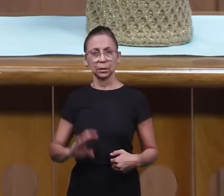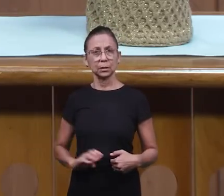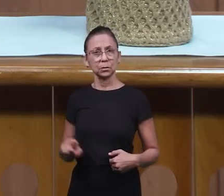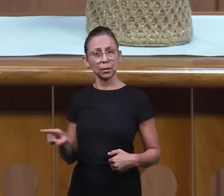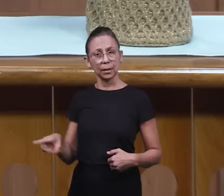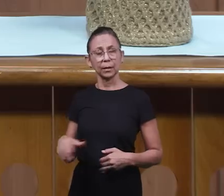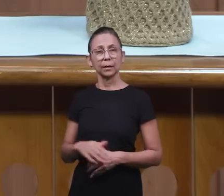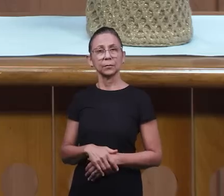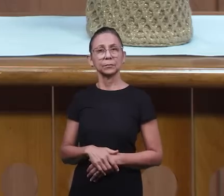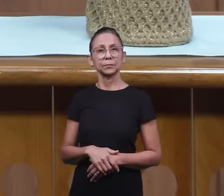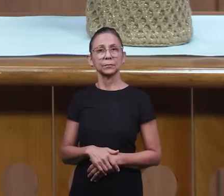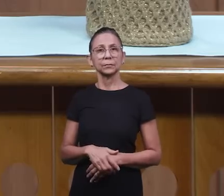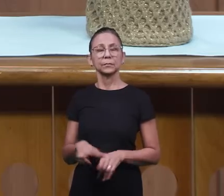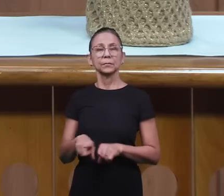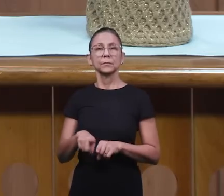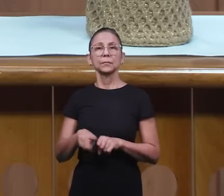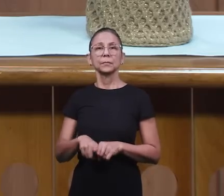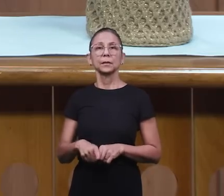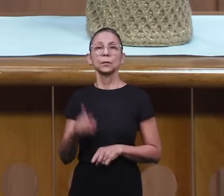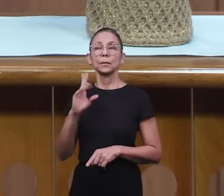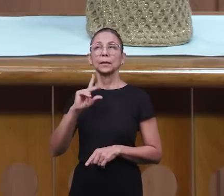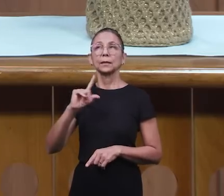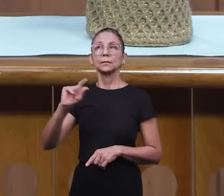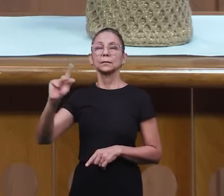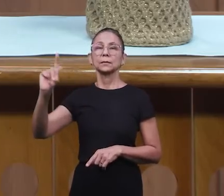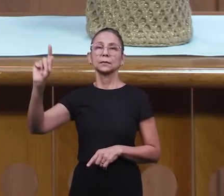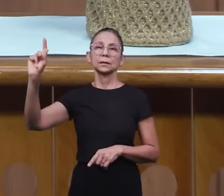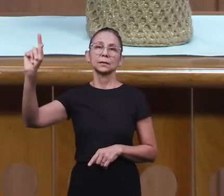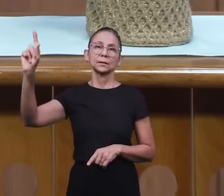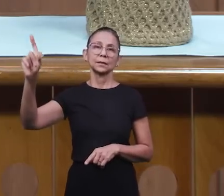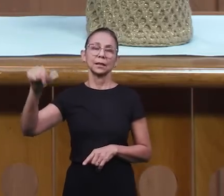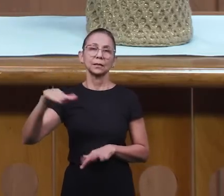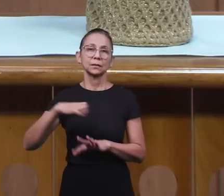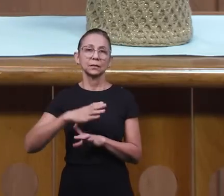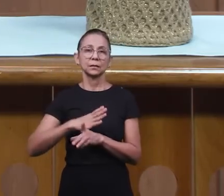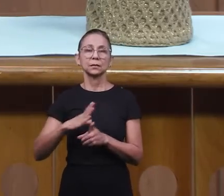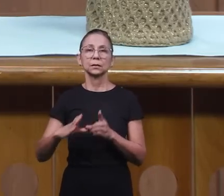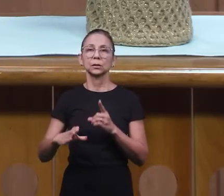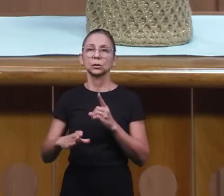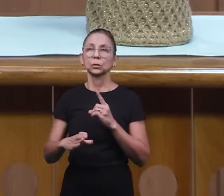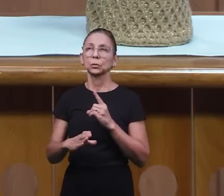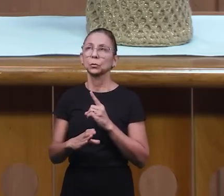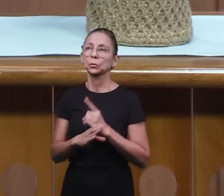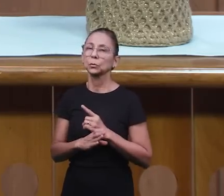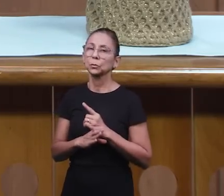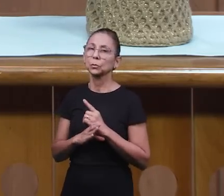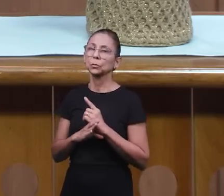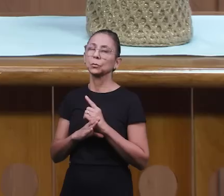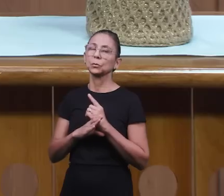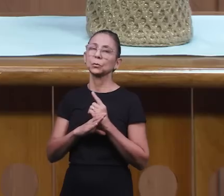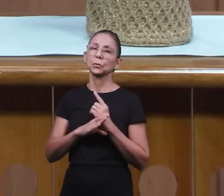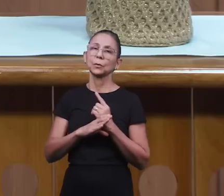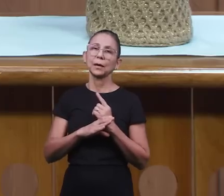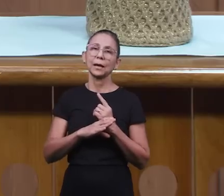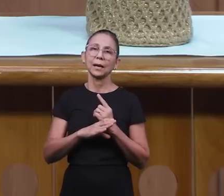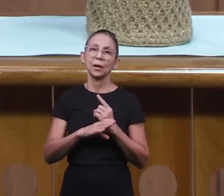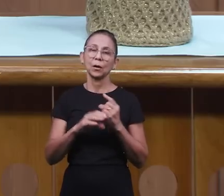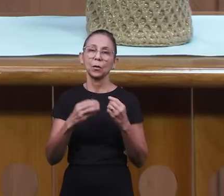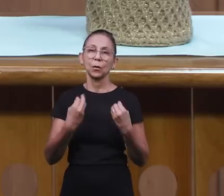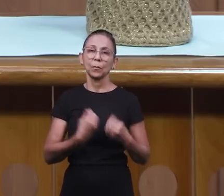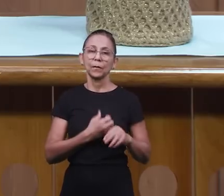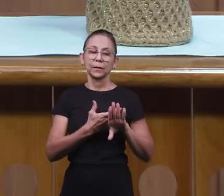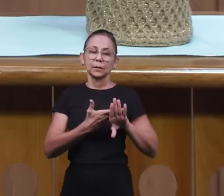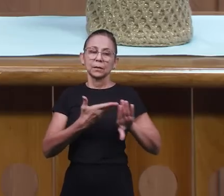tem um objetivo, chama-se eternidade. Esse culto é uma vida, envolve uma vida nova